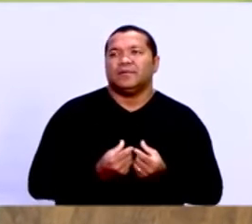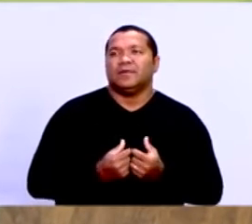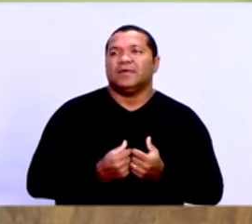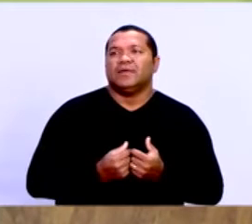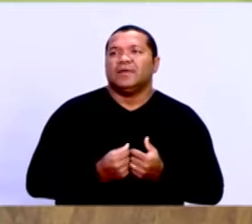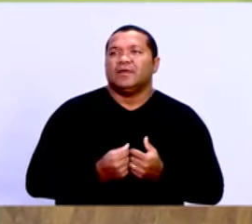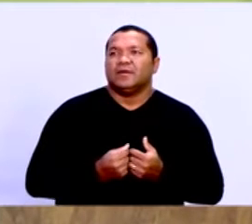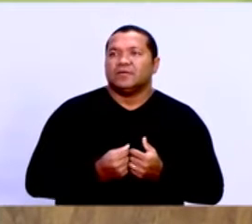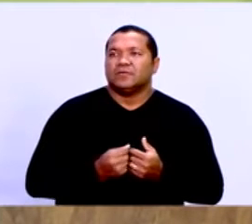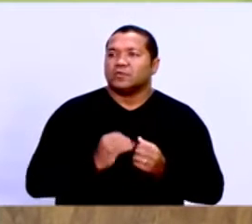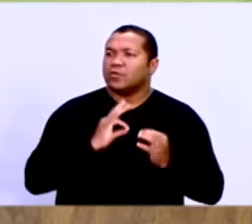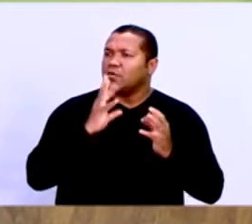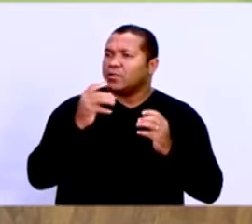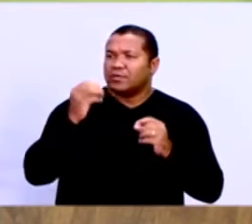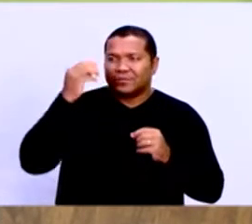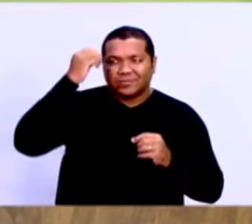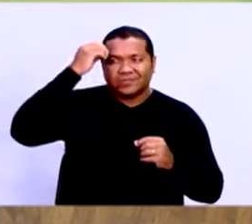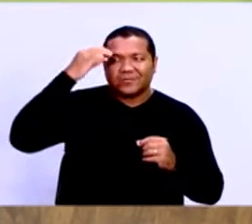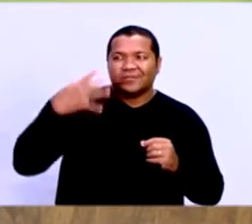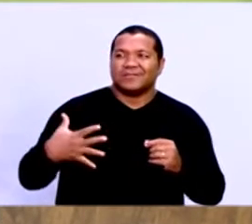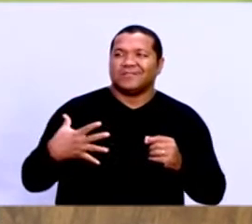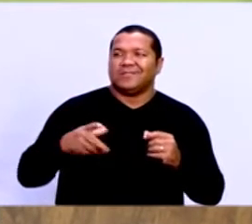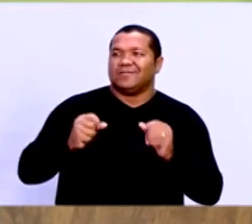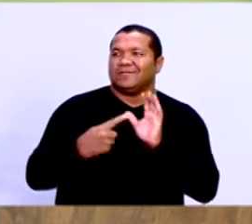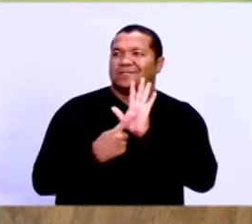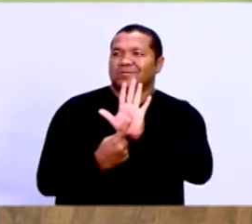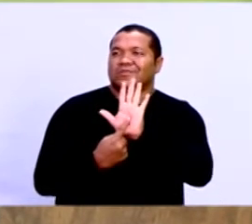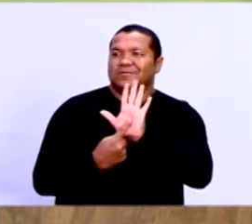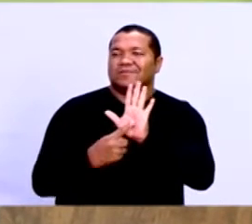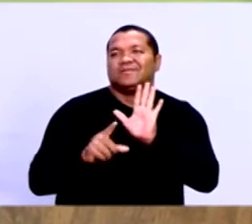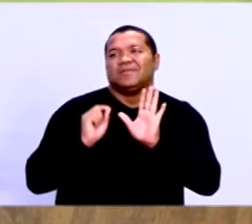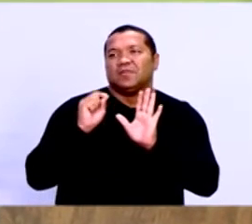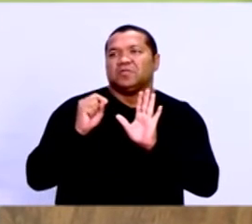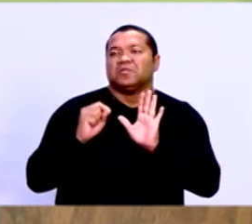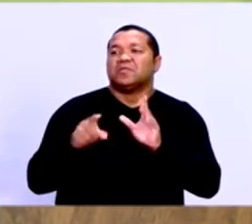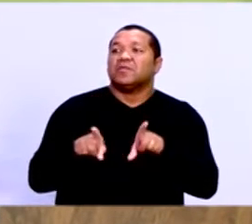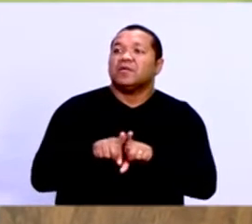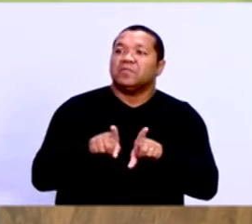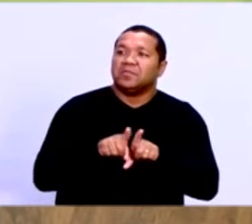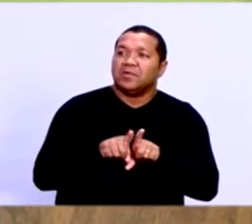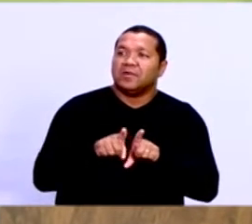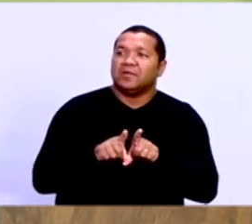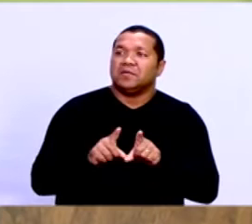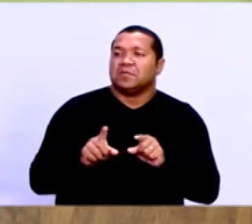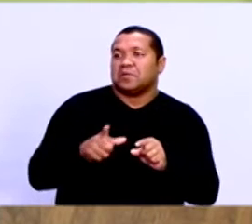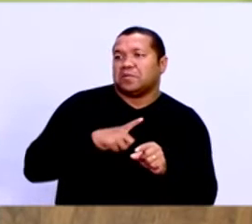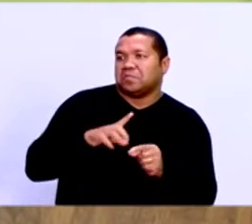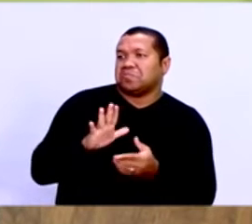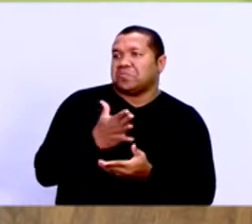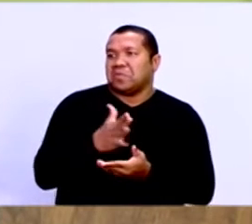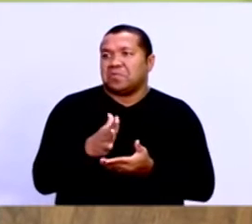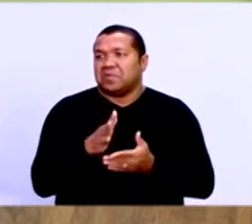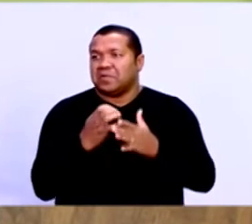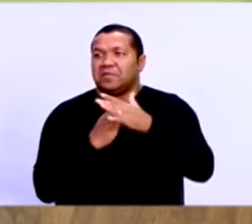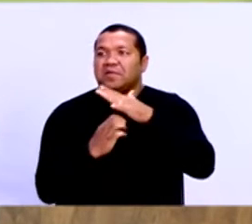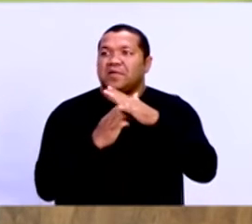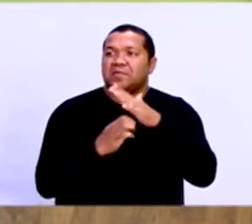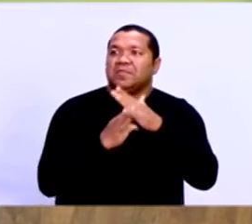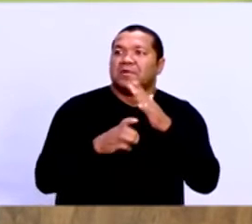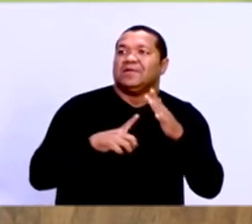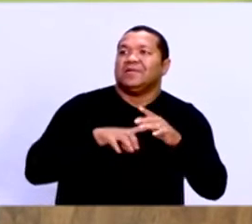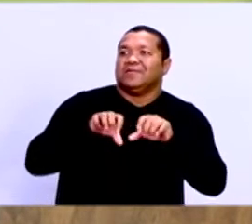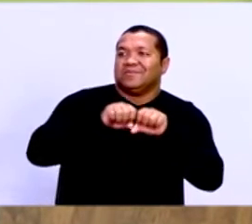os conceitos que você já apresentou também o fato de que jean e dependendo da empresa dependendo do sistema